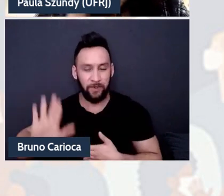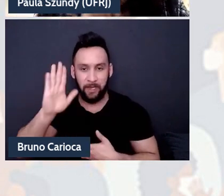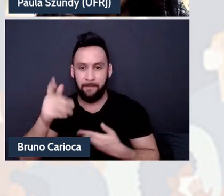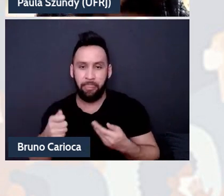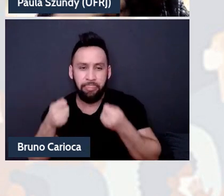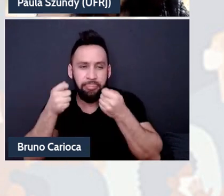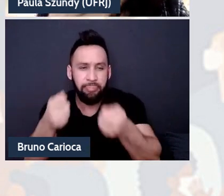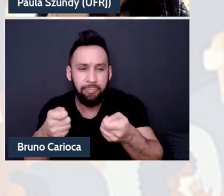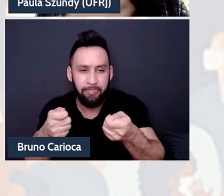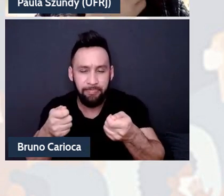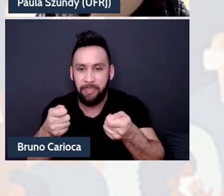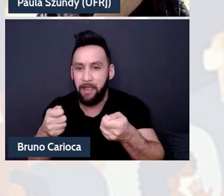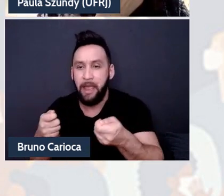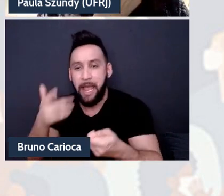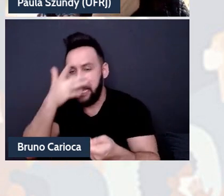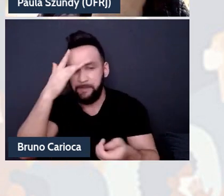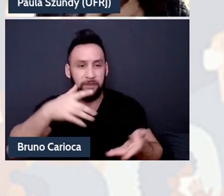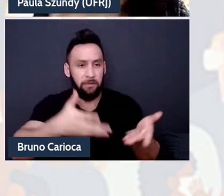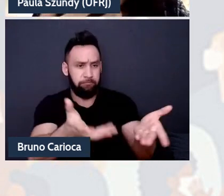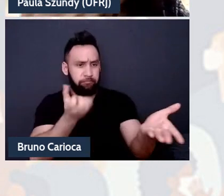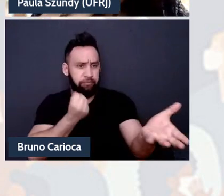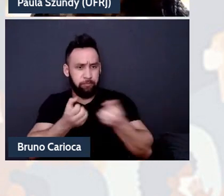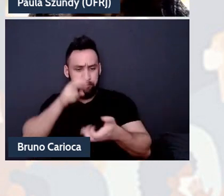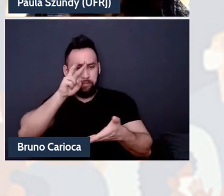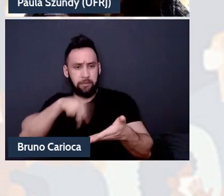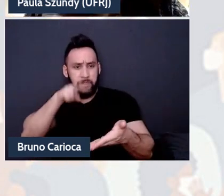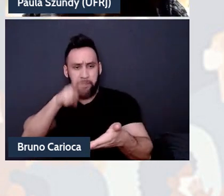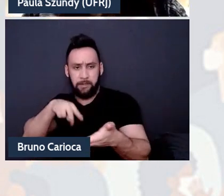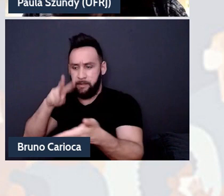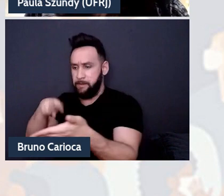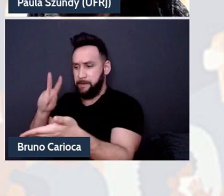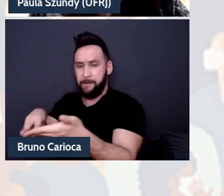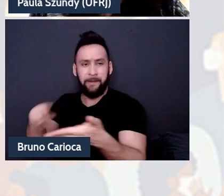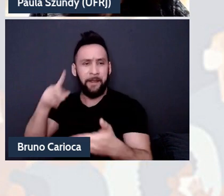as pessoas, né, estavam muito